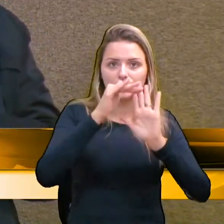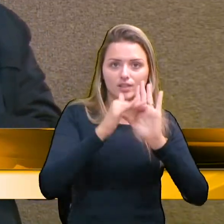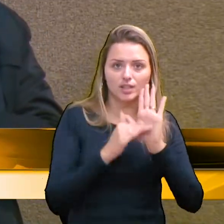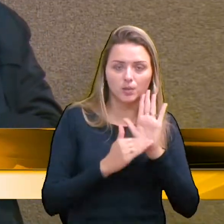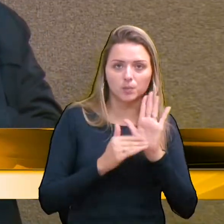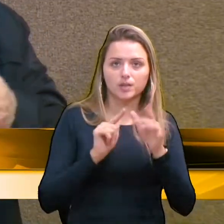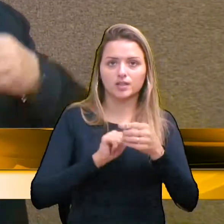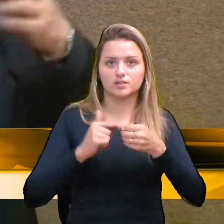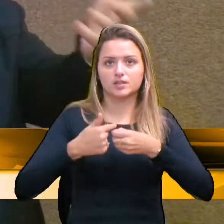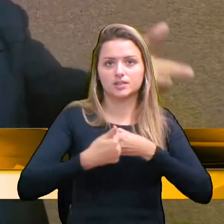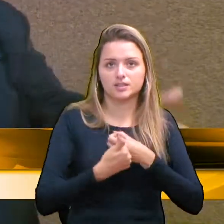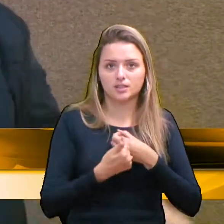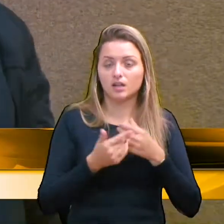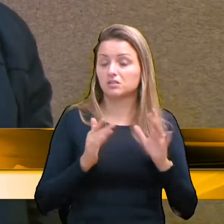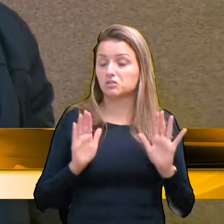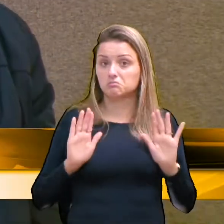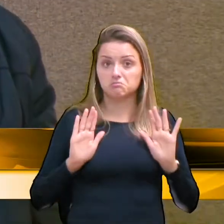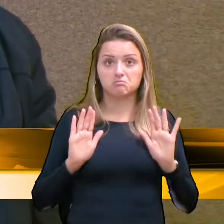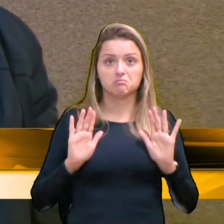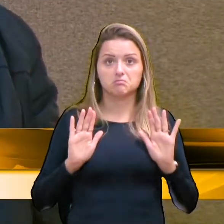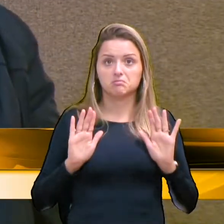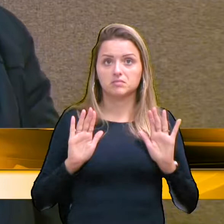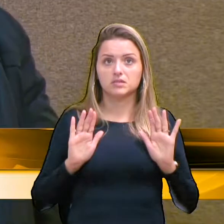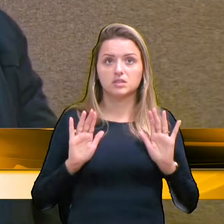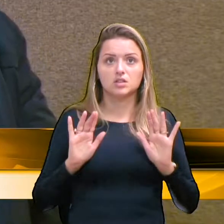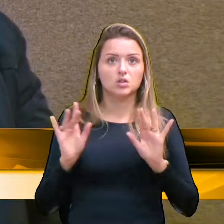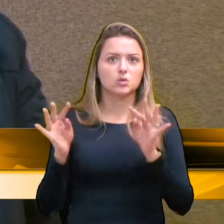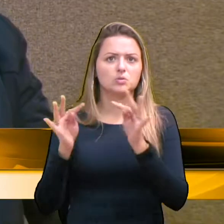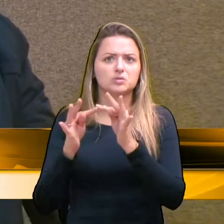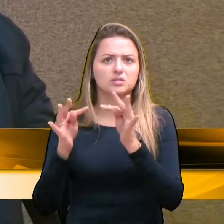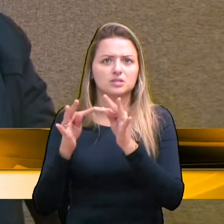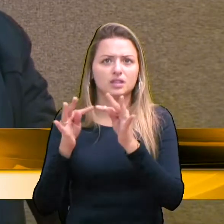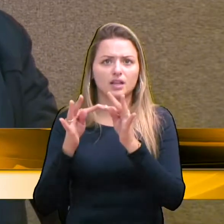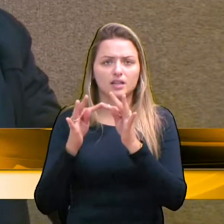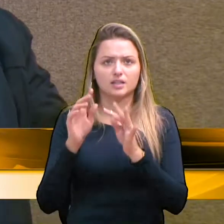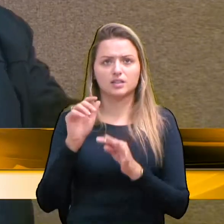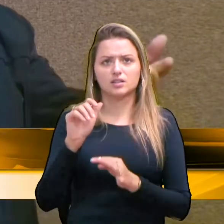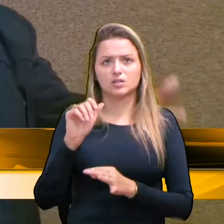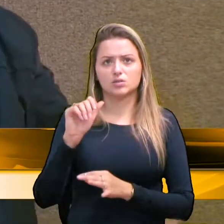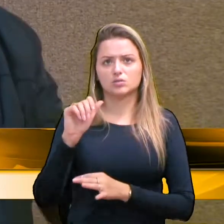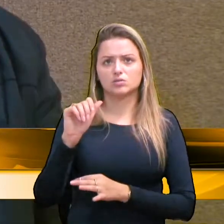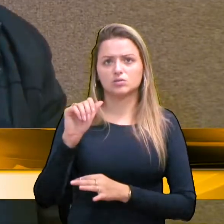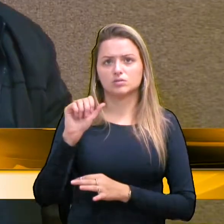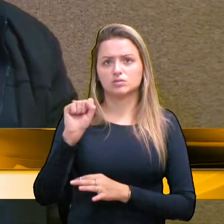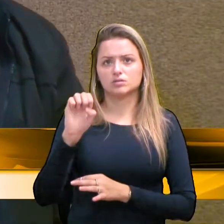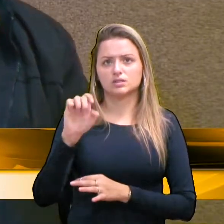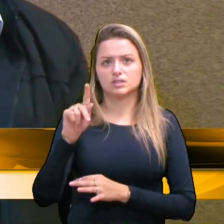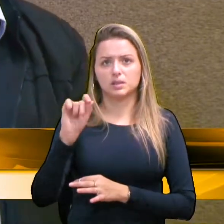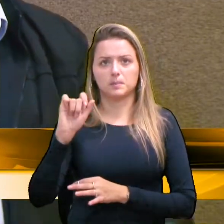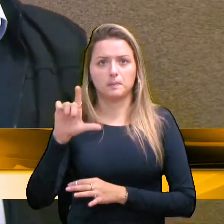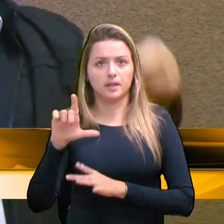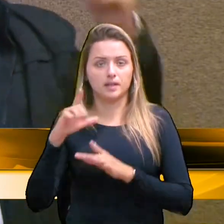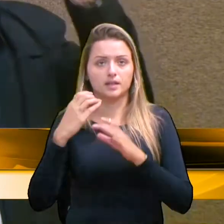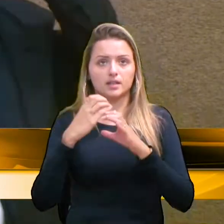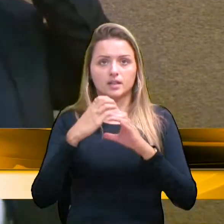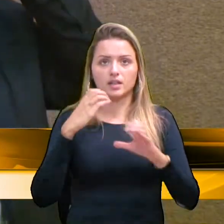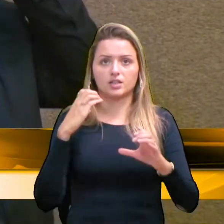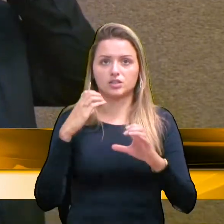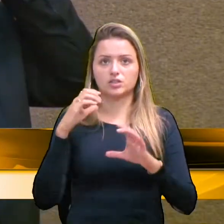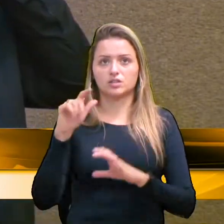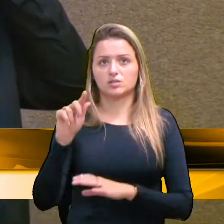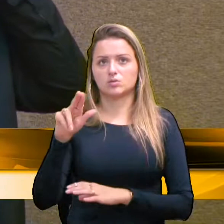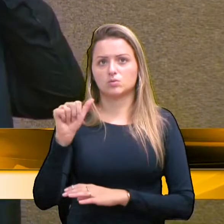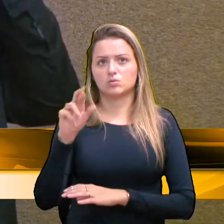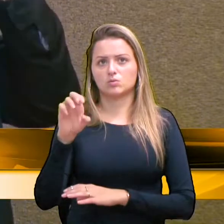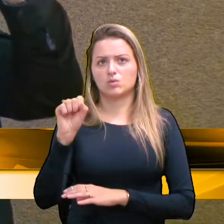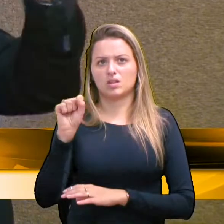urbano, deixou para os técnicos lá da CEPLAN, a engenheira que lá estava, Guarese, mais um menino